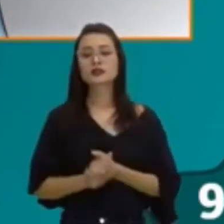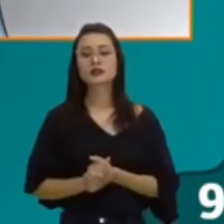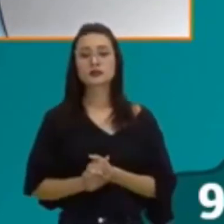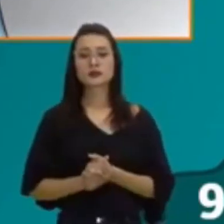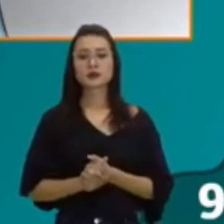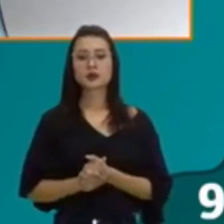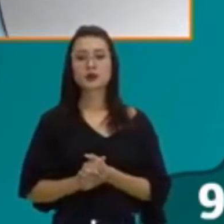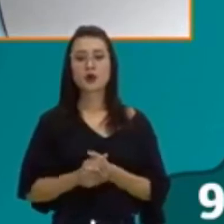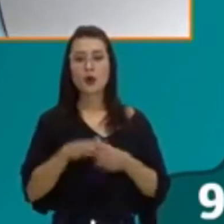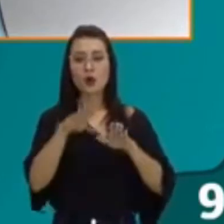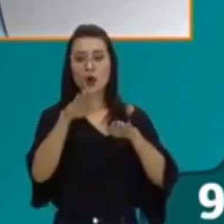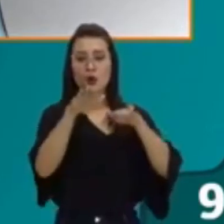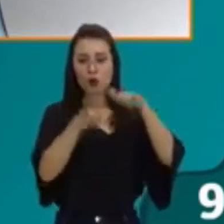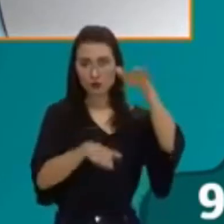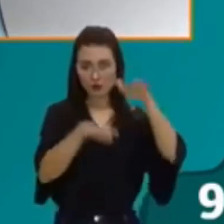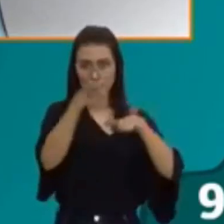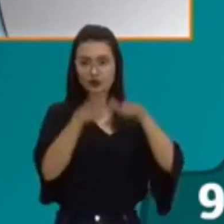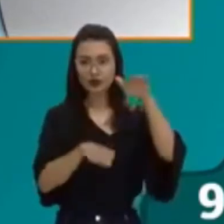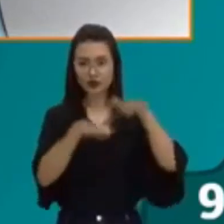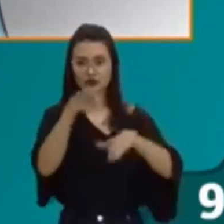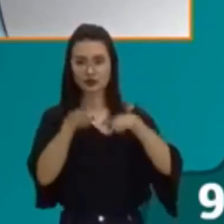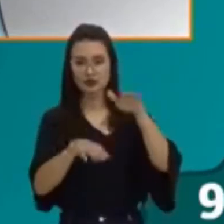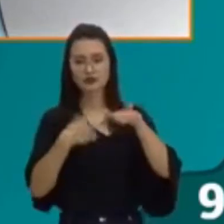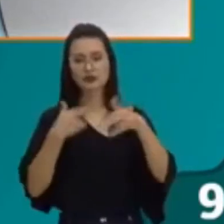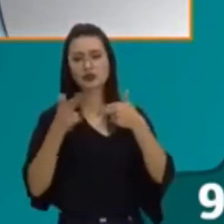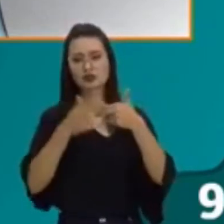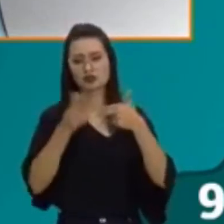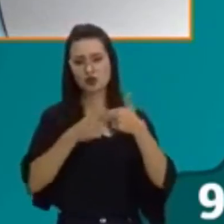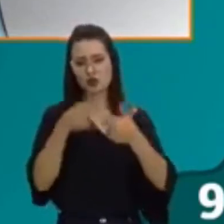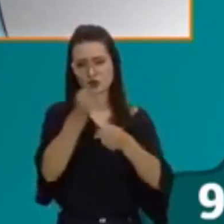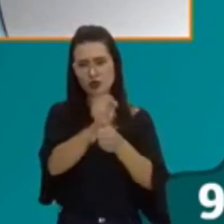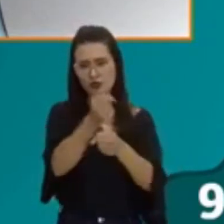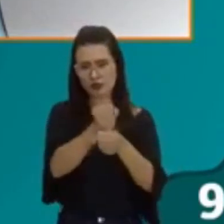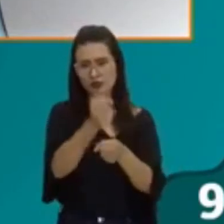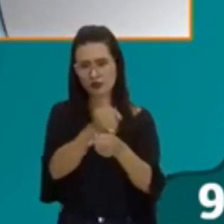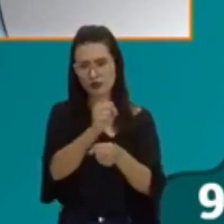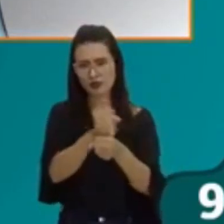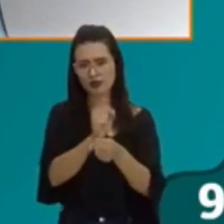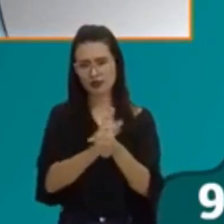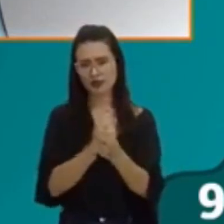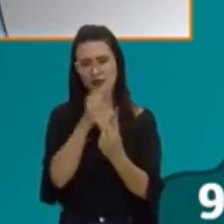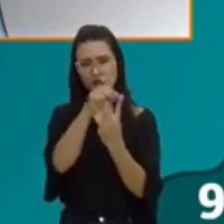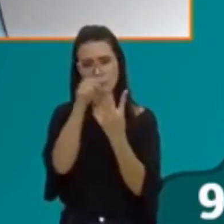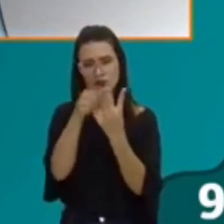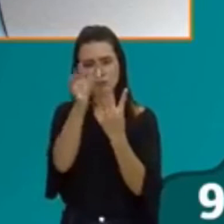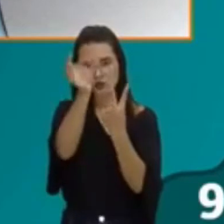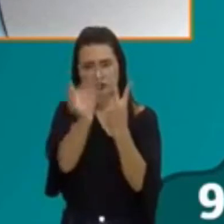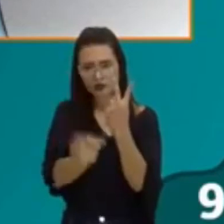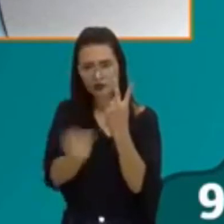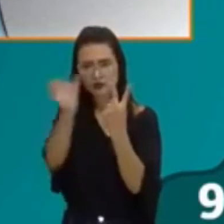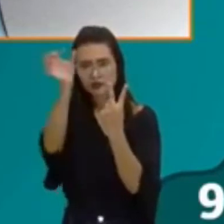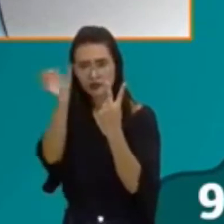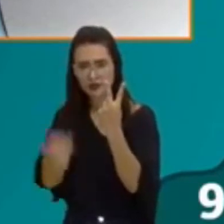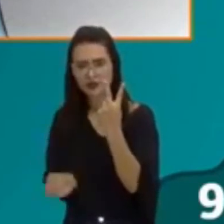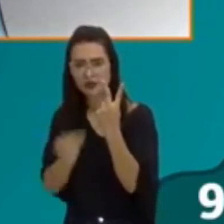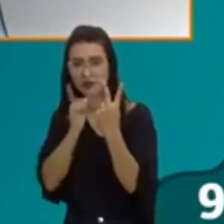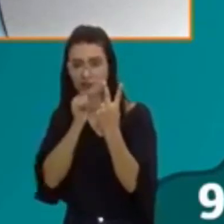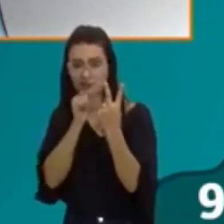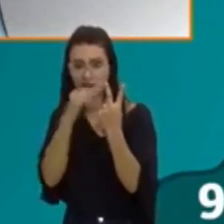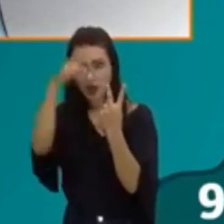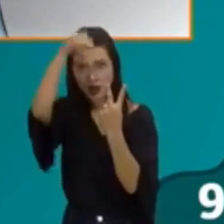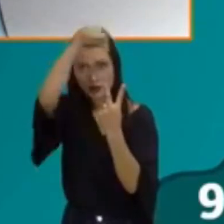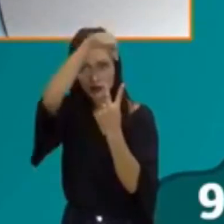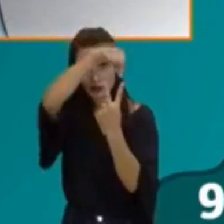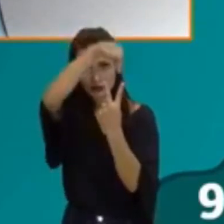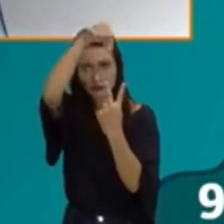o nível, né? Você já viu o nível, aquele nível de pedreiro, que são duas mangueiras? Por que a gente usa aquele nível?